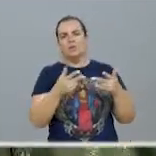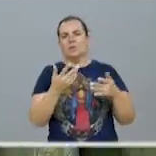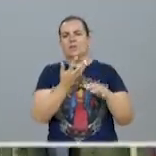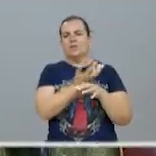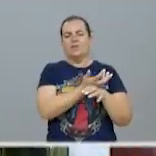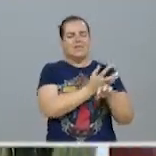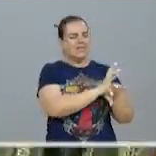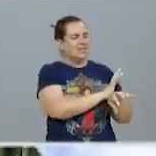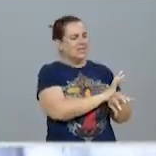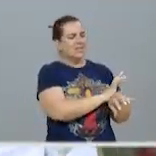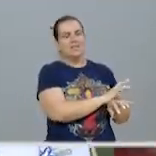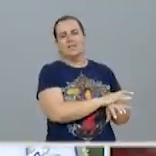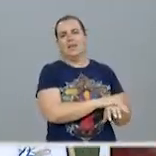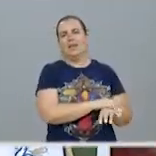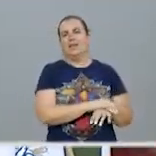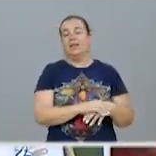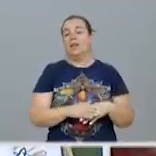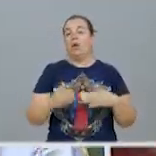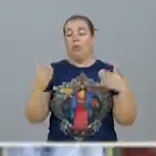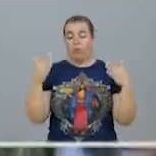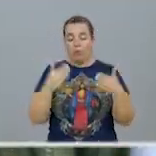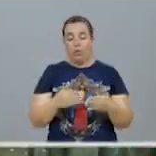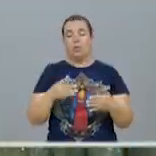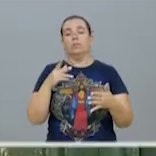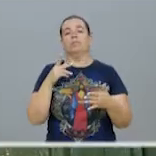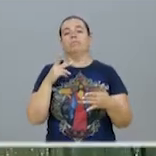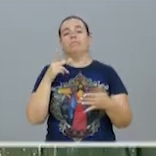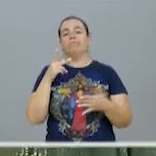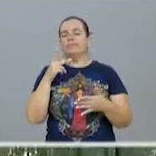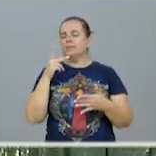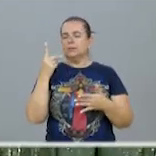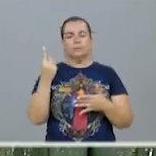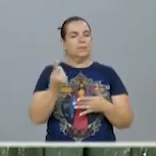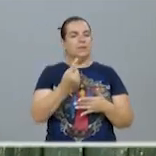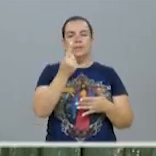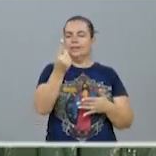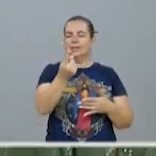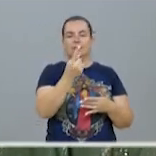foco mais centrado na eternidade. Então o que está do meu lado